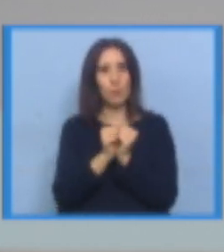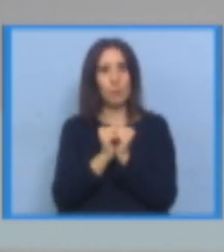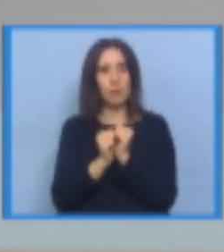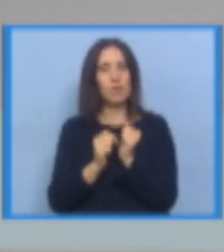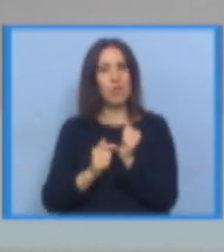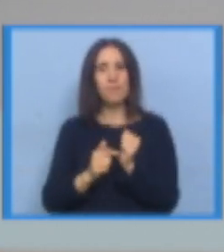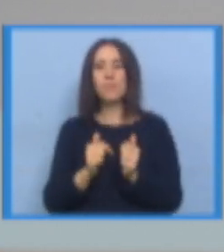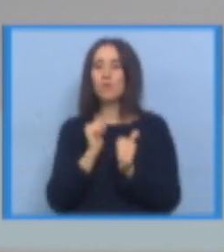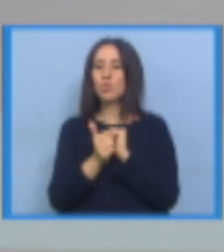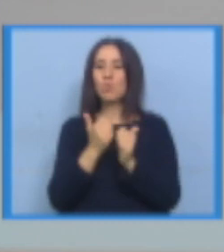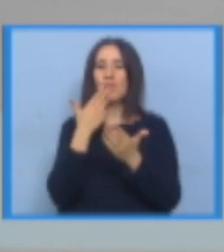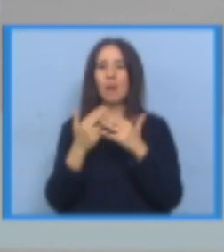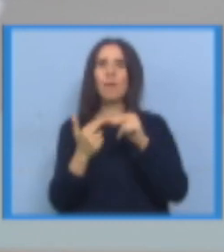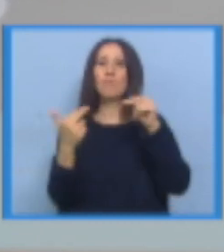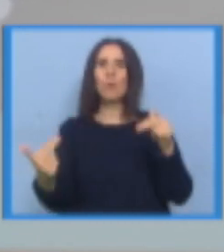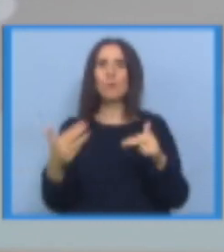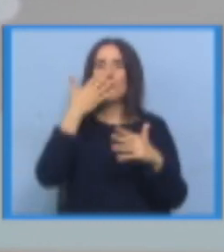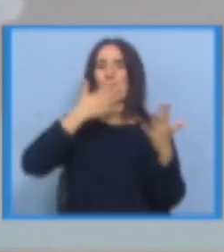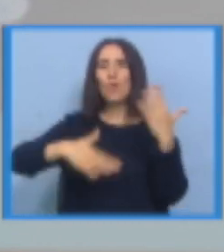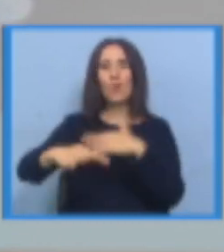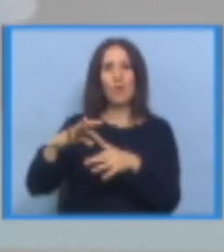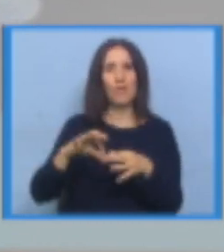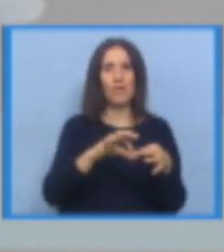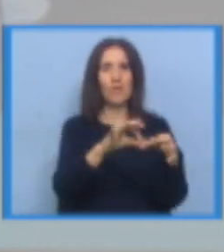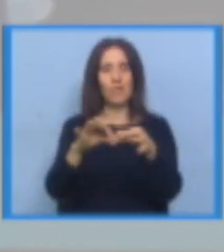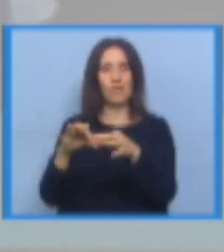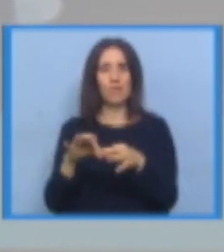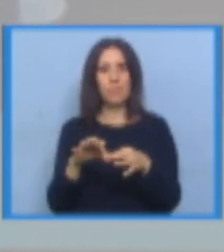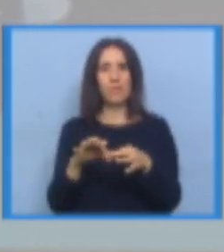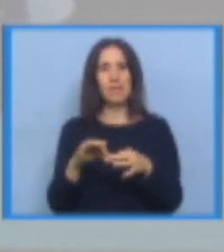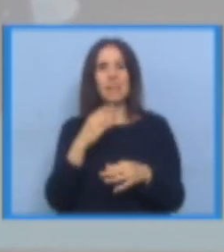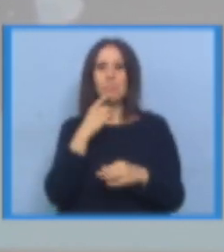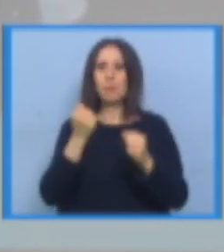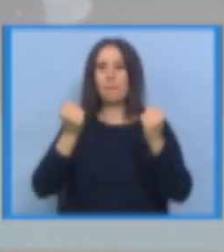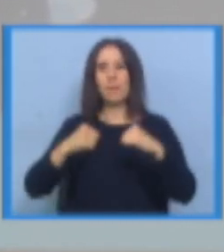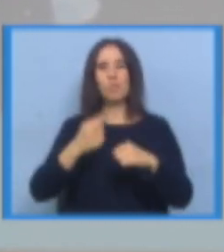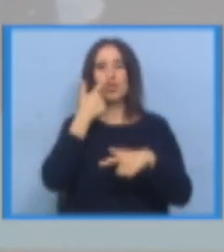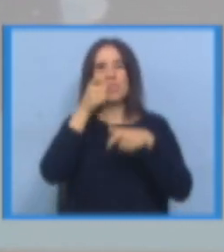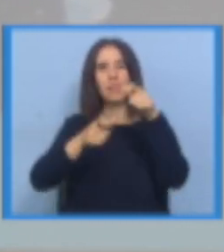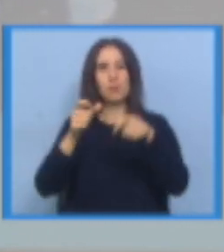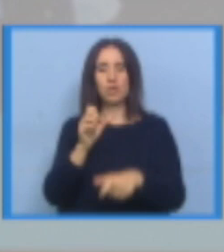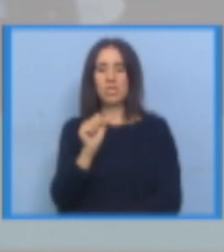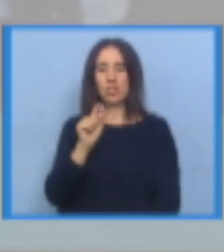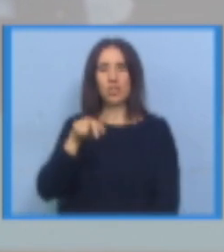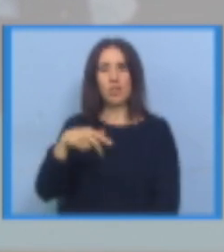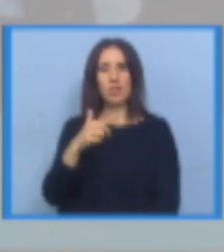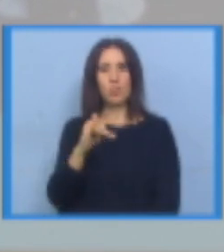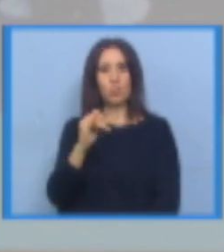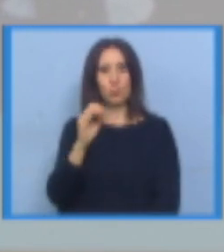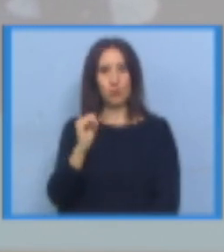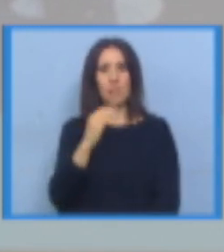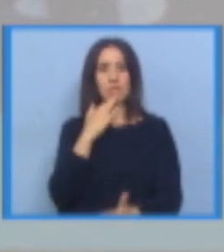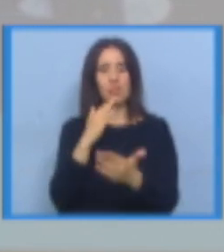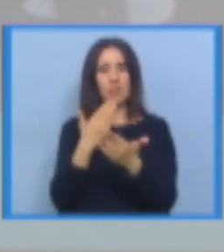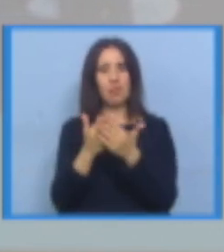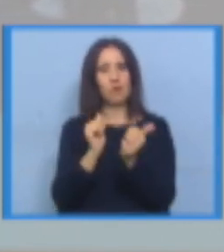o desporto como ponte de unir os povos, digamos o chamado pacto dos gentios, isto é, o desporto como unidade